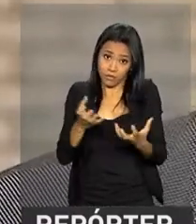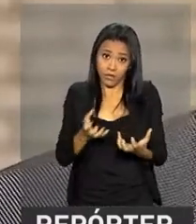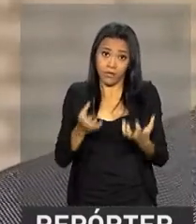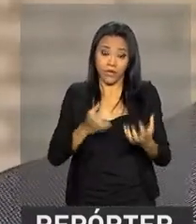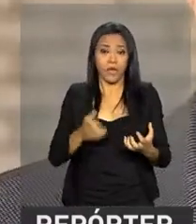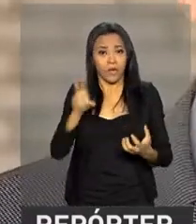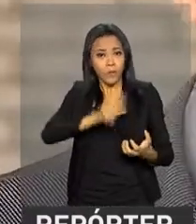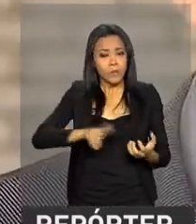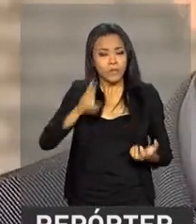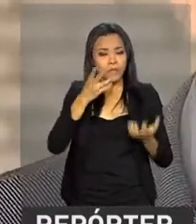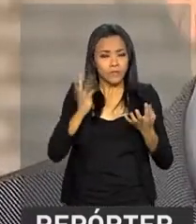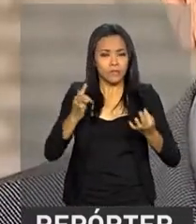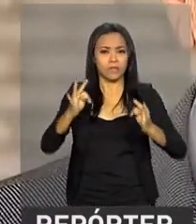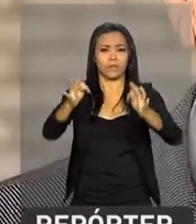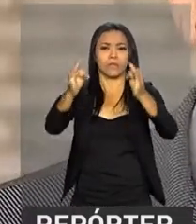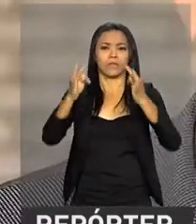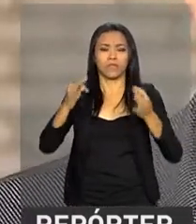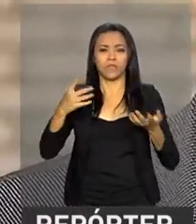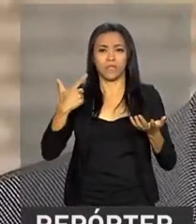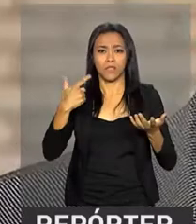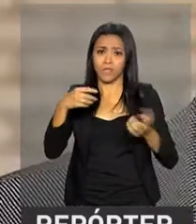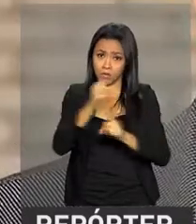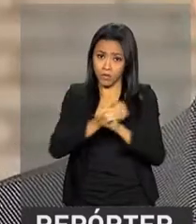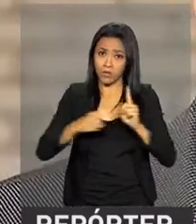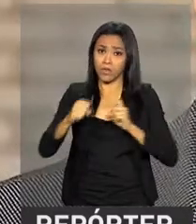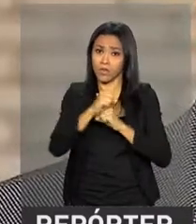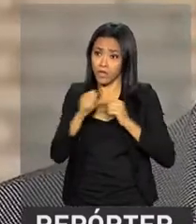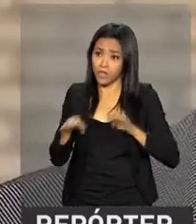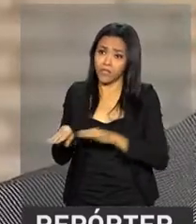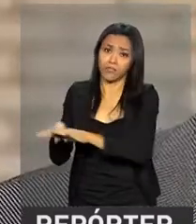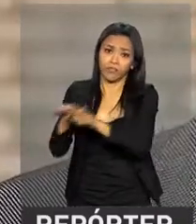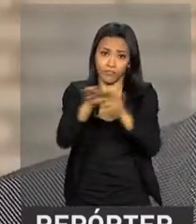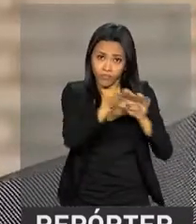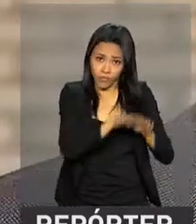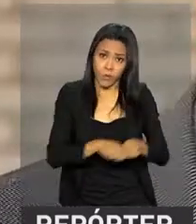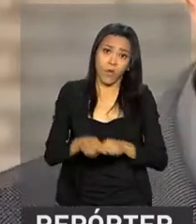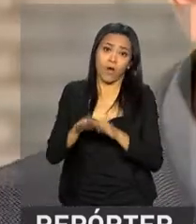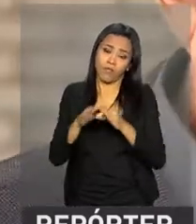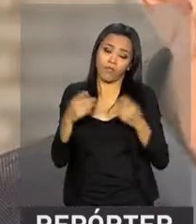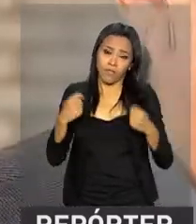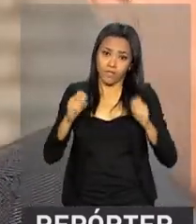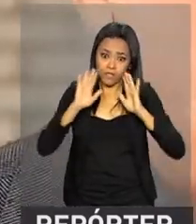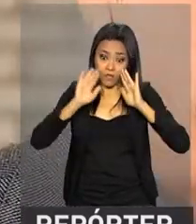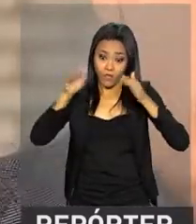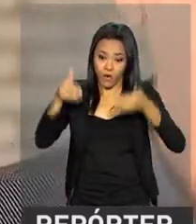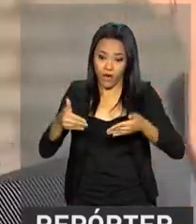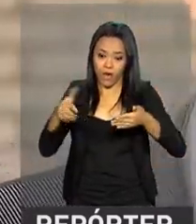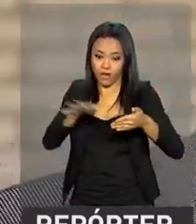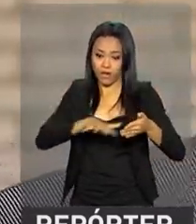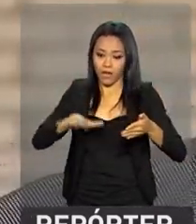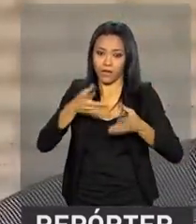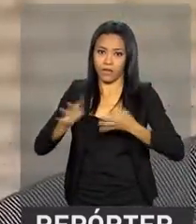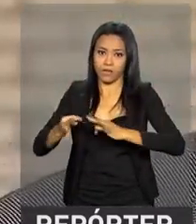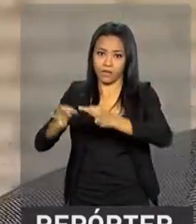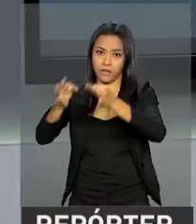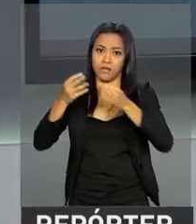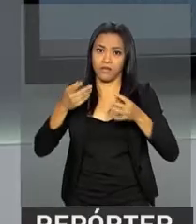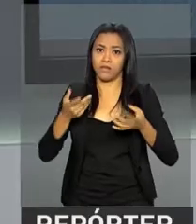ter uma sociedade mais justa, mais igualitária, tem que voltar os olhos para a ciência, tecnologia e